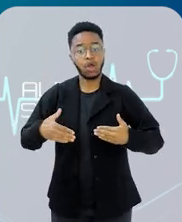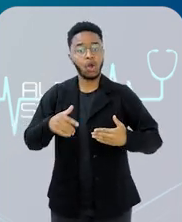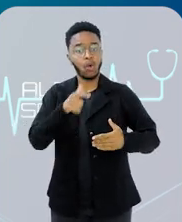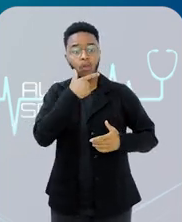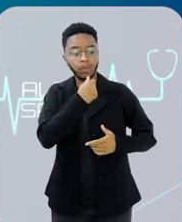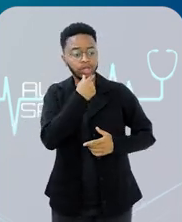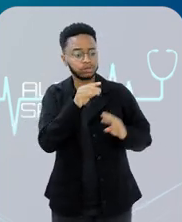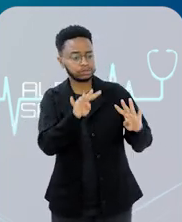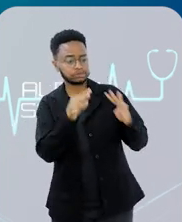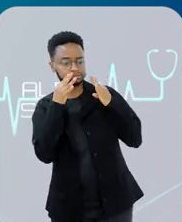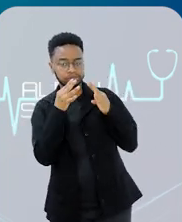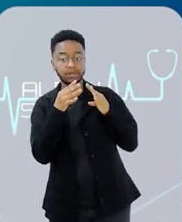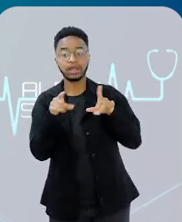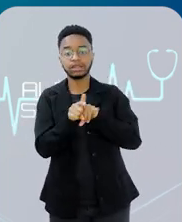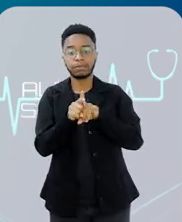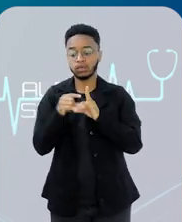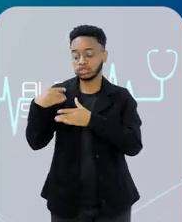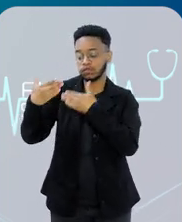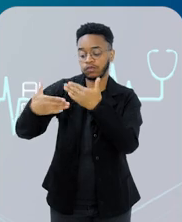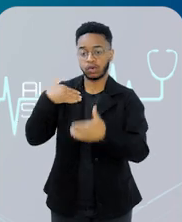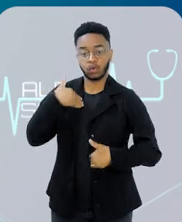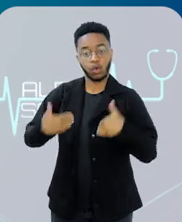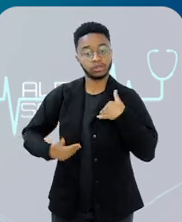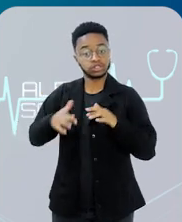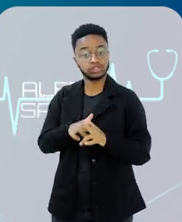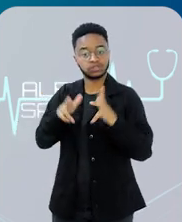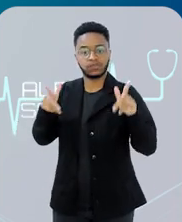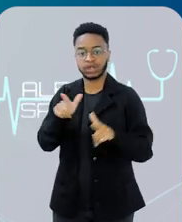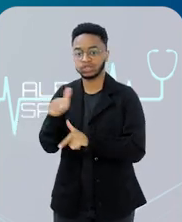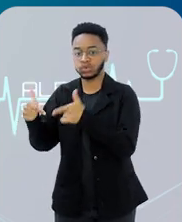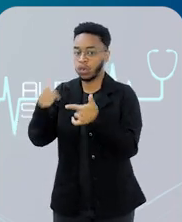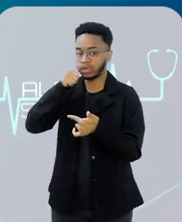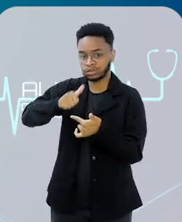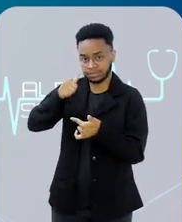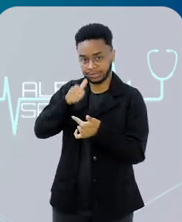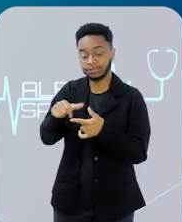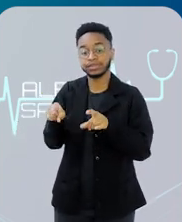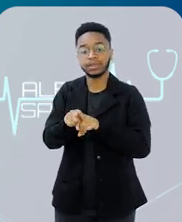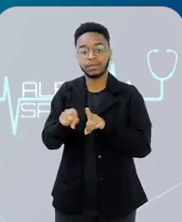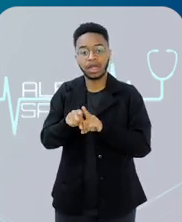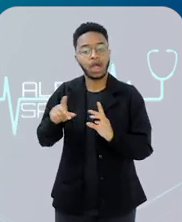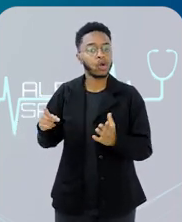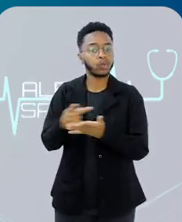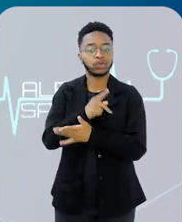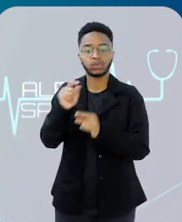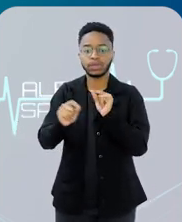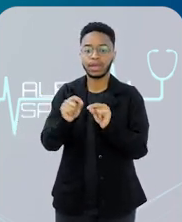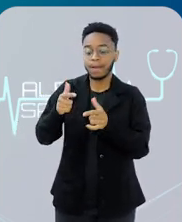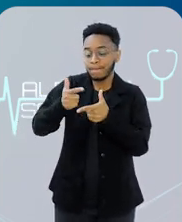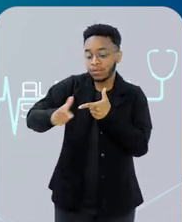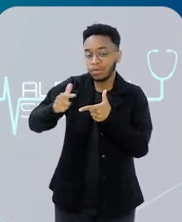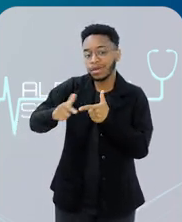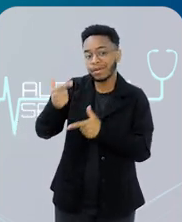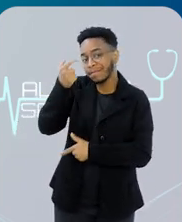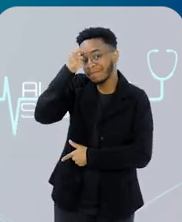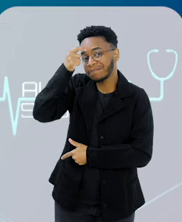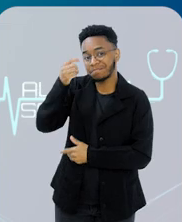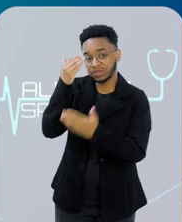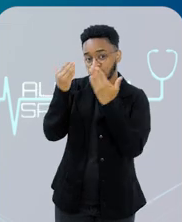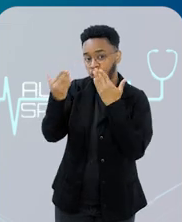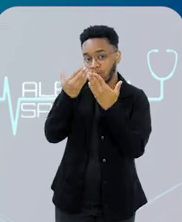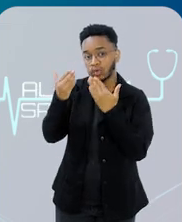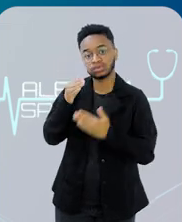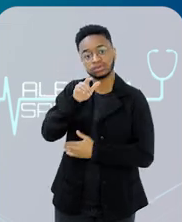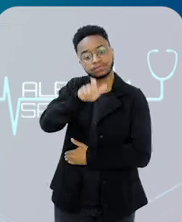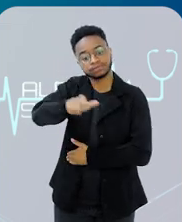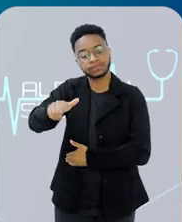desenvolvimento corporal bem diferente daqueles colegas ali, acaba trazendo problemas psicológicos para